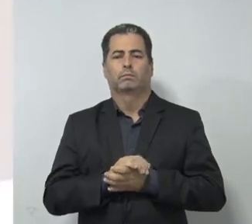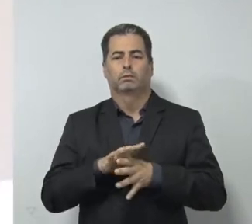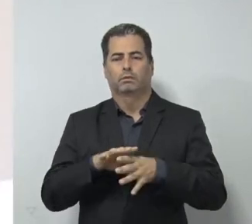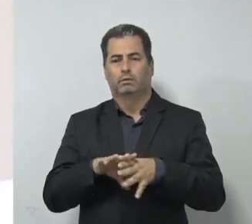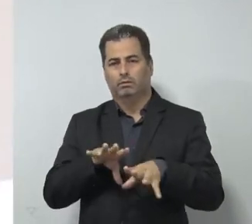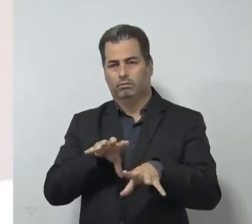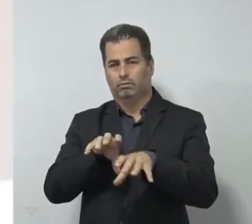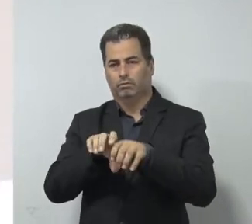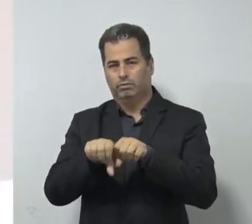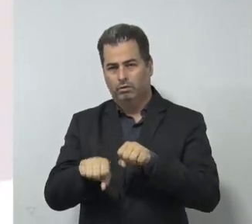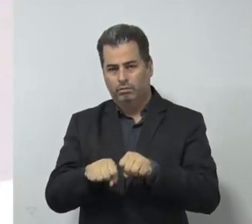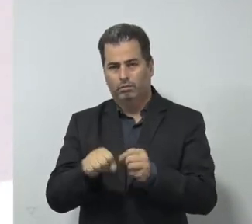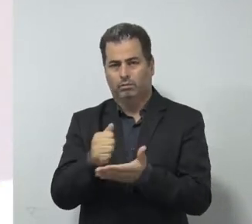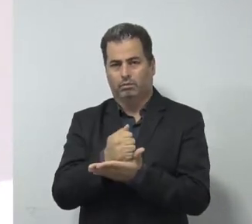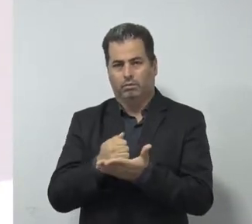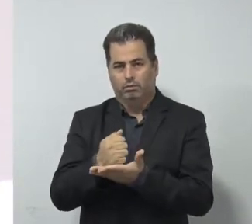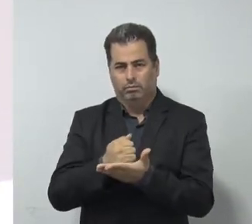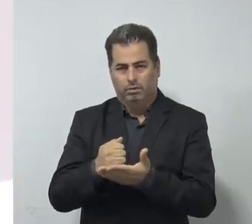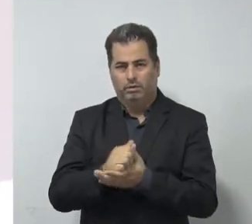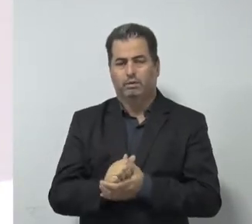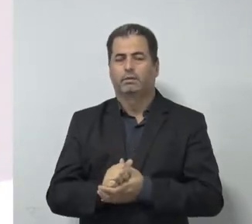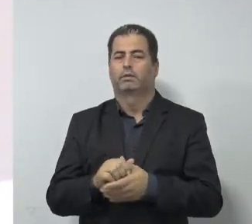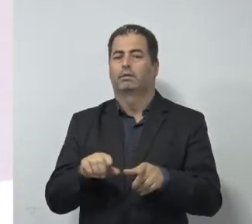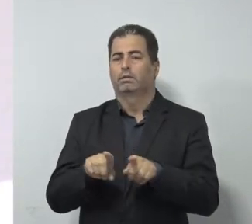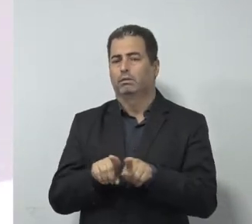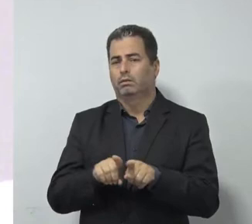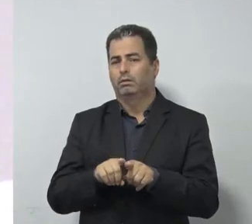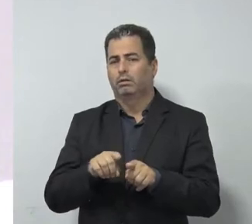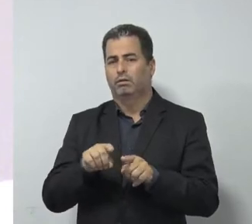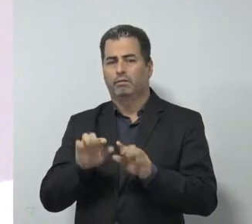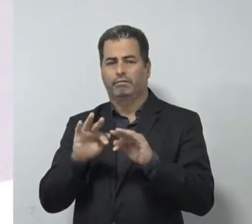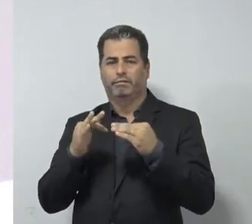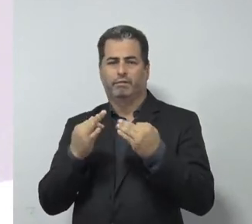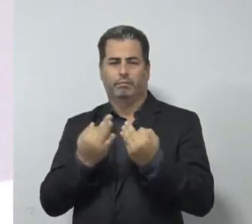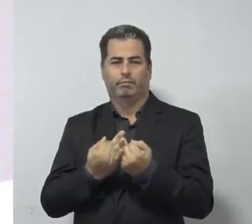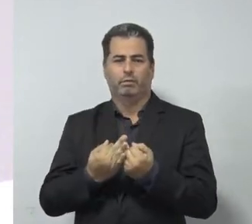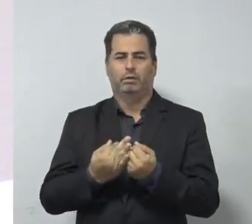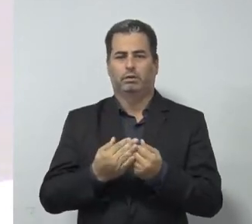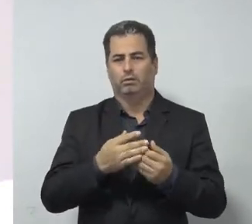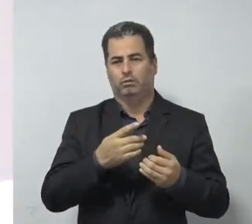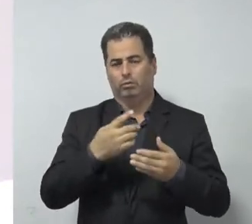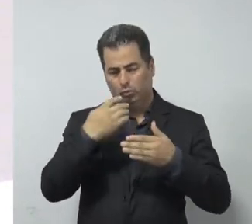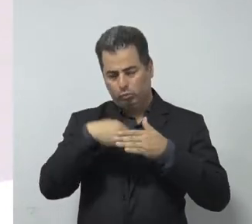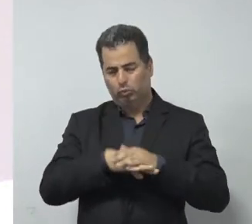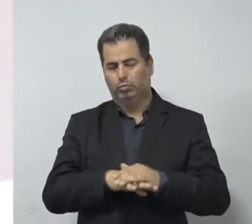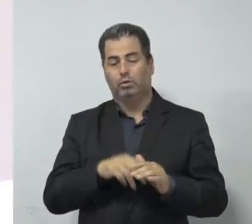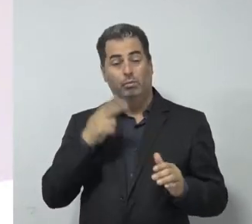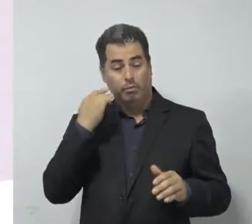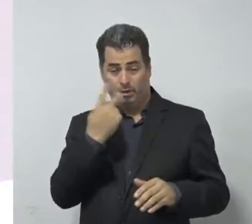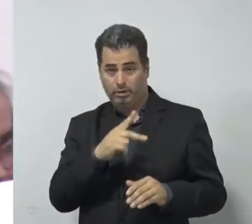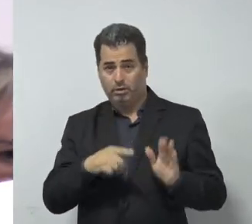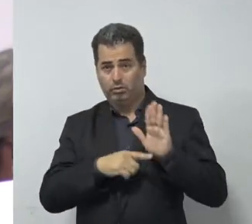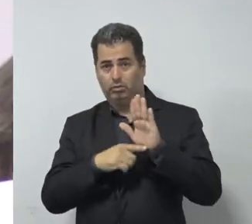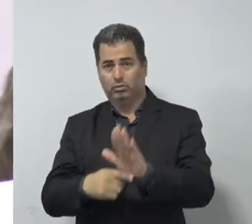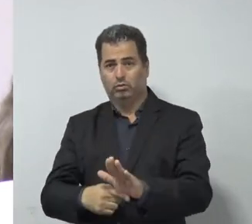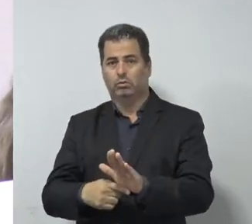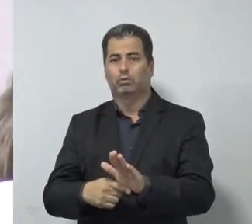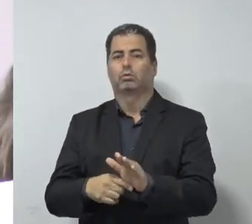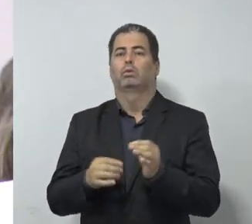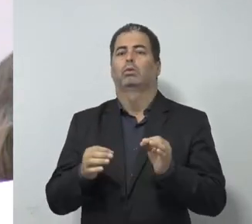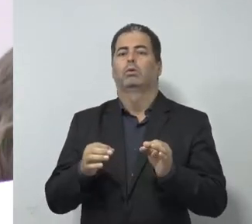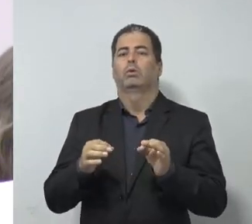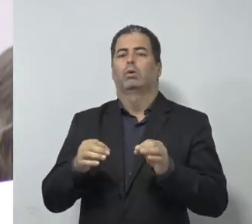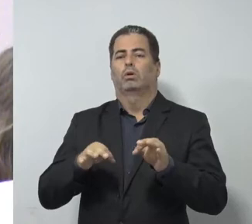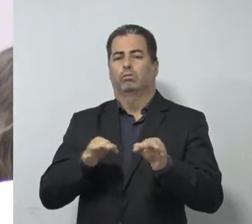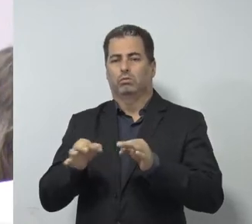Graduada em farmácia e filha de família tradicional, seu pai contribuiu para o desenvolvimento de Anápolis com o loteamento Recanto do